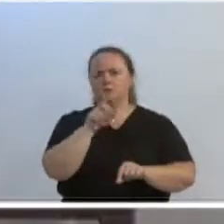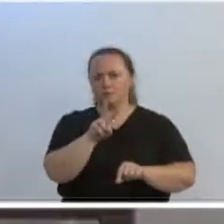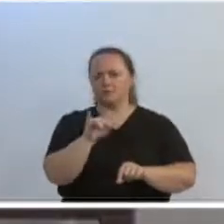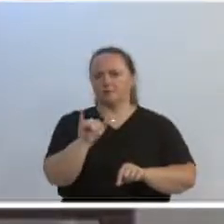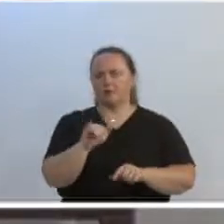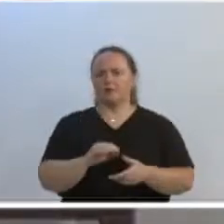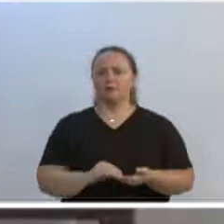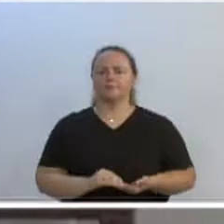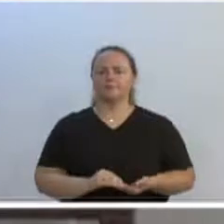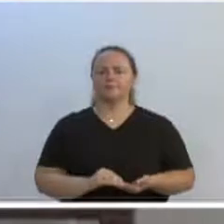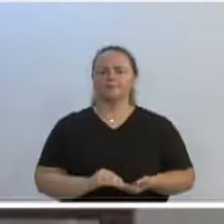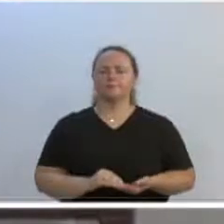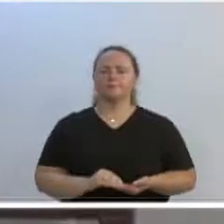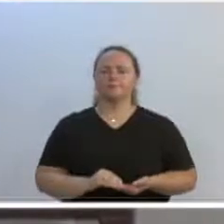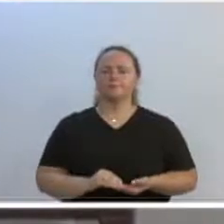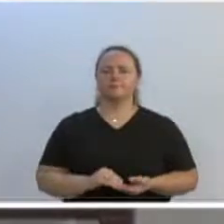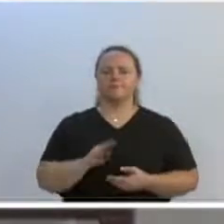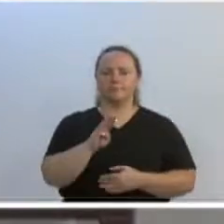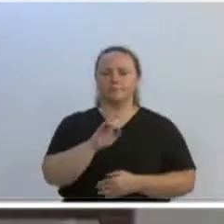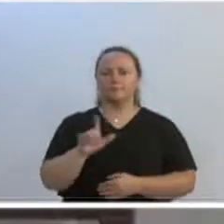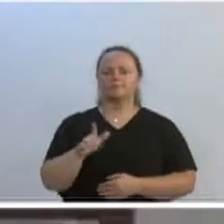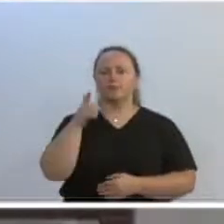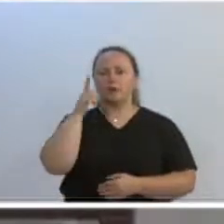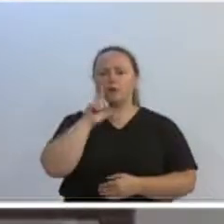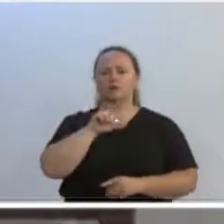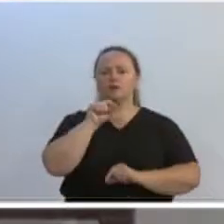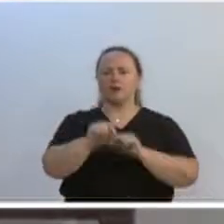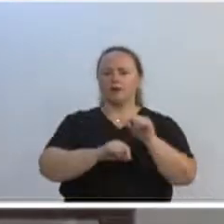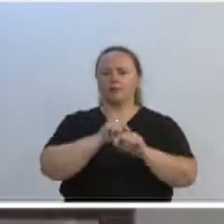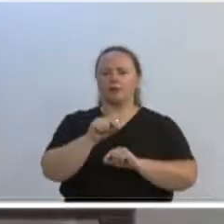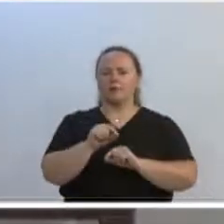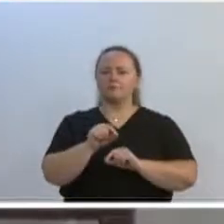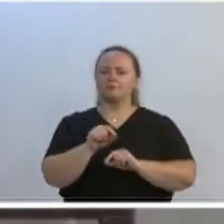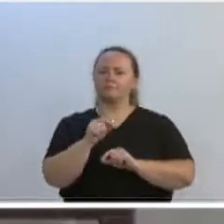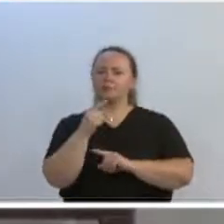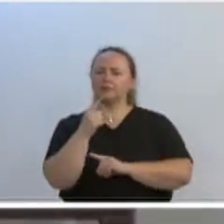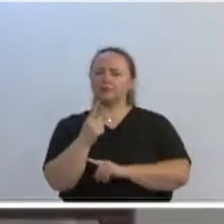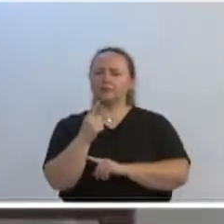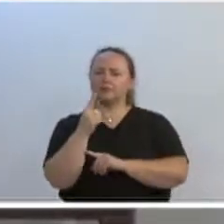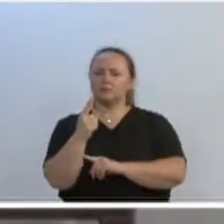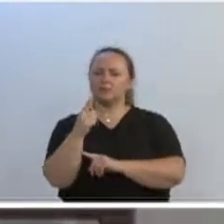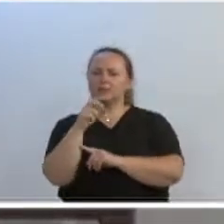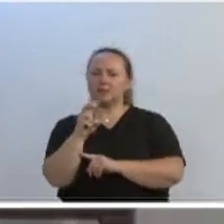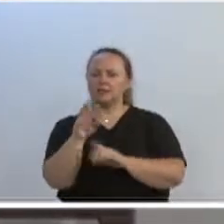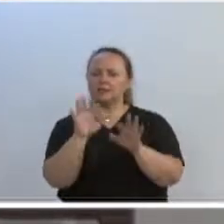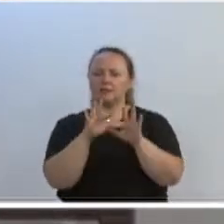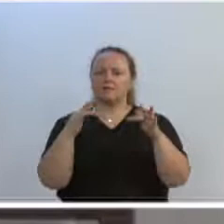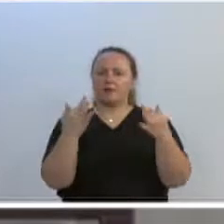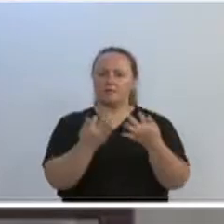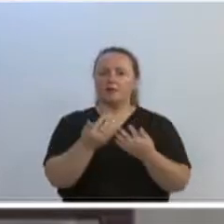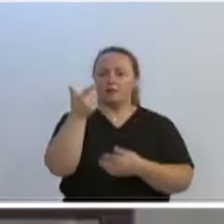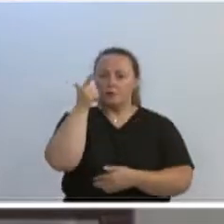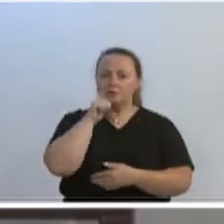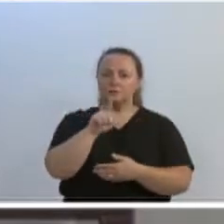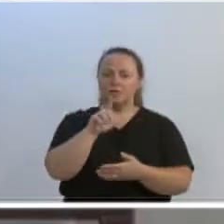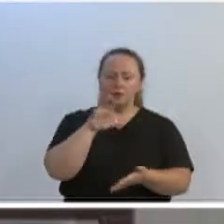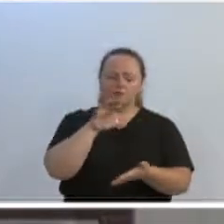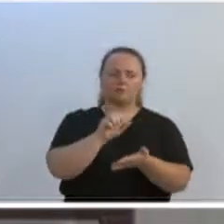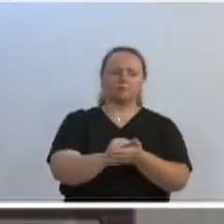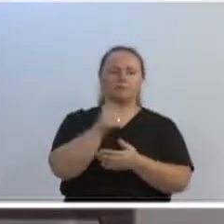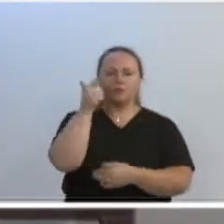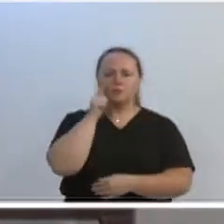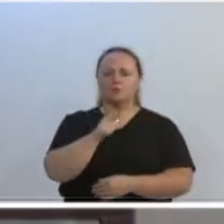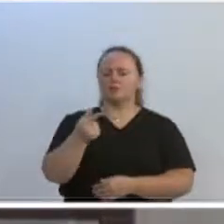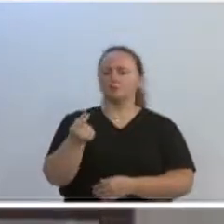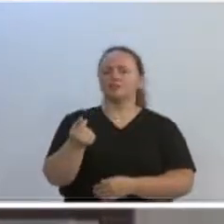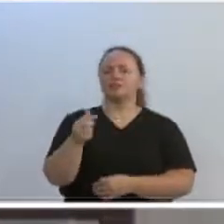menu terá direito a acessar escrever e beneficiar cerca de 115 famílias do líder do governo eu tenho lembrado